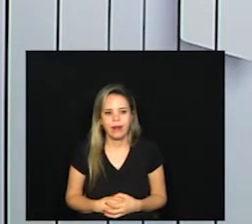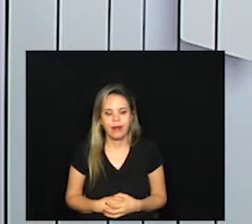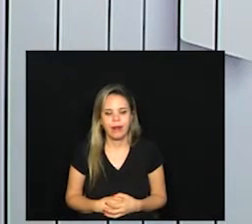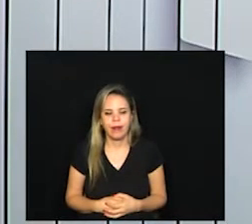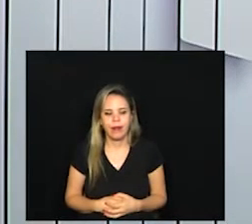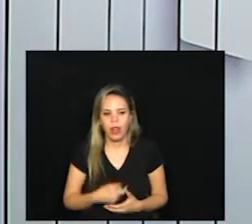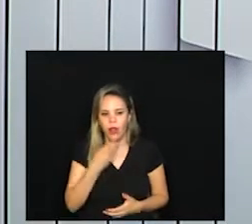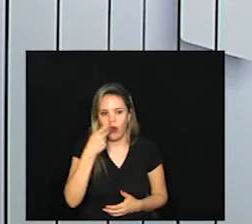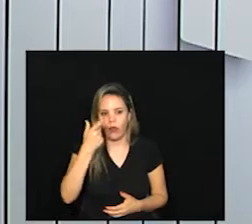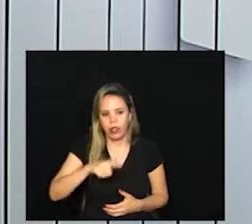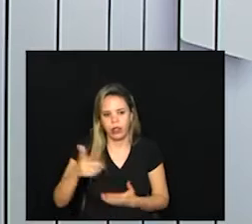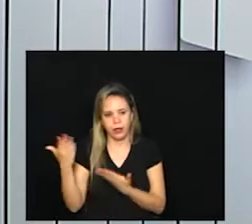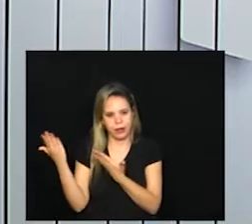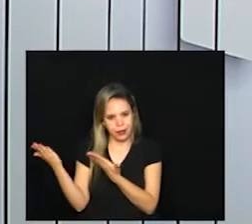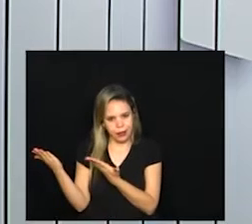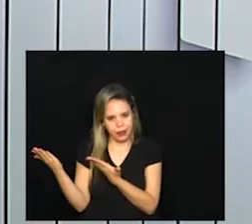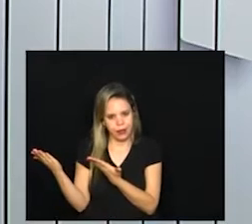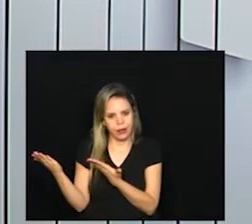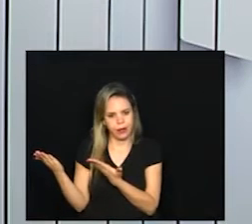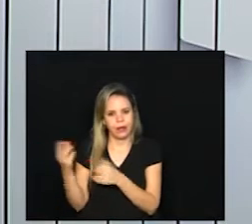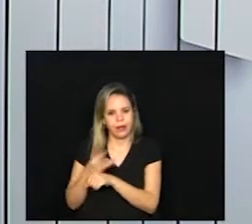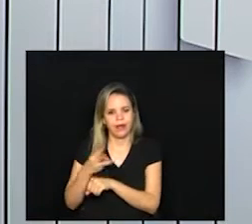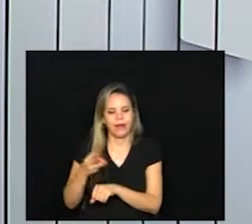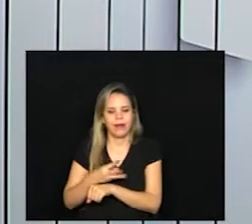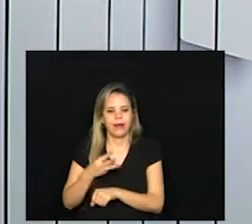978293776. Eu vou repetir, 19 é o nosso DDD,